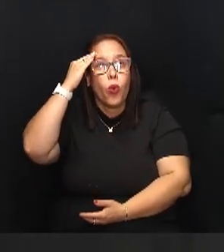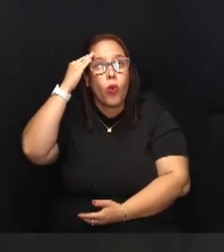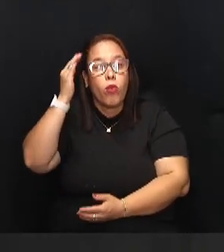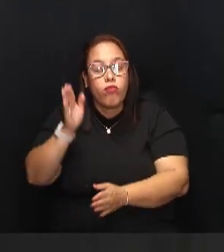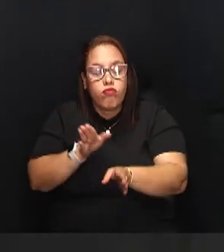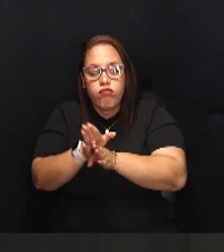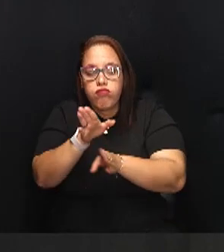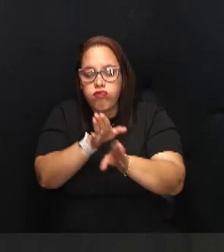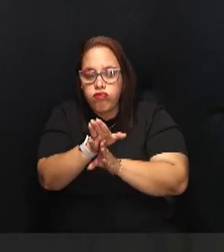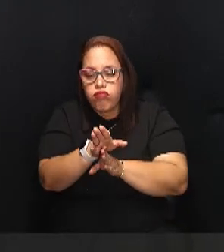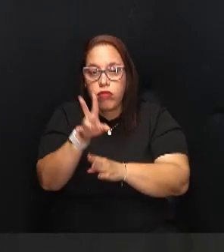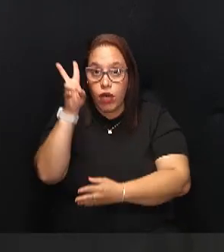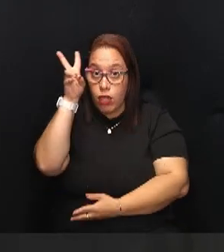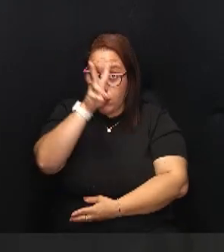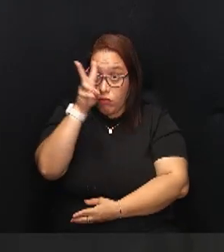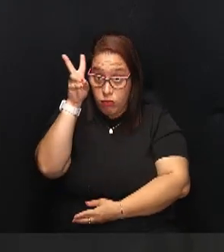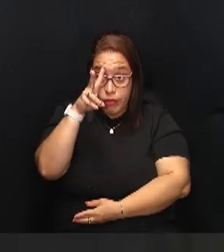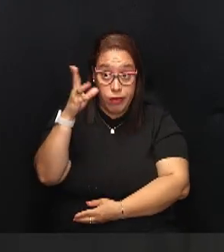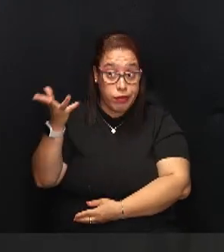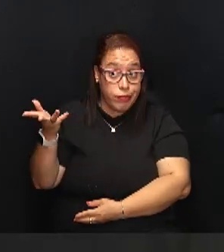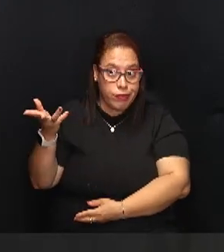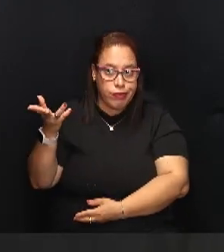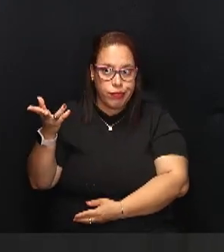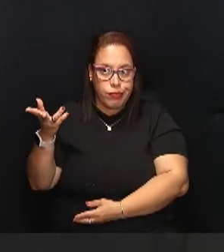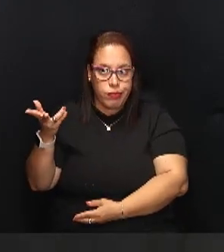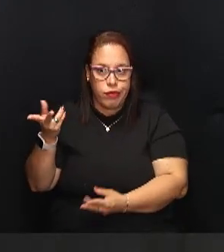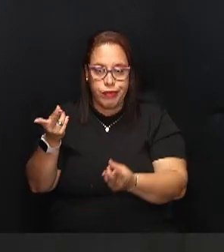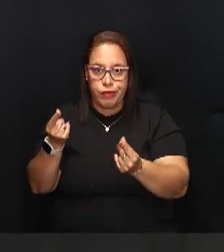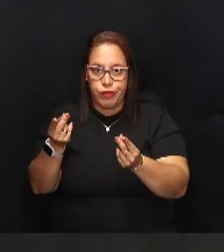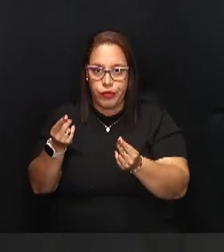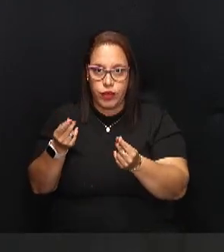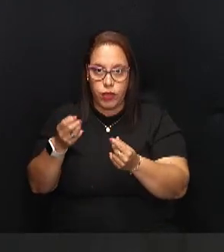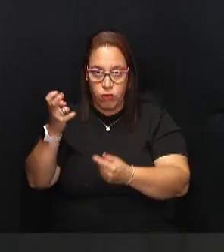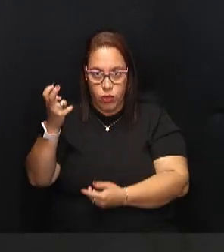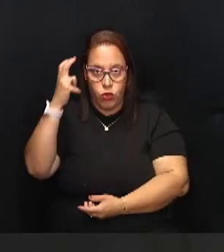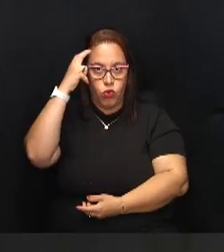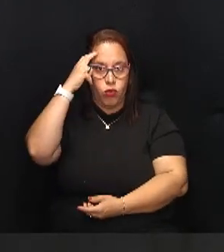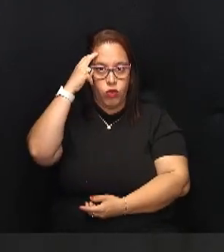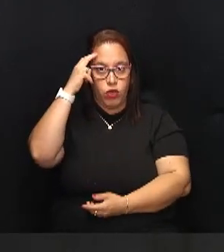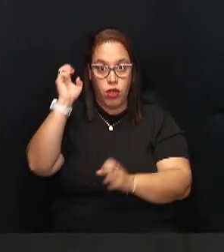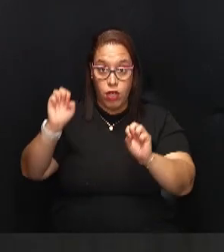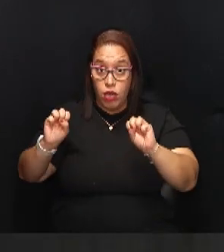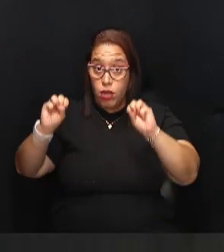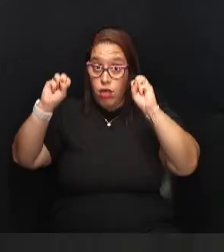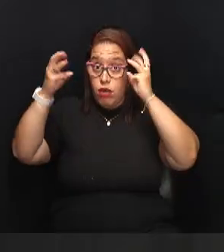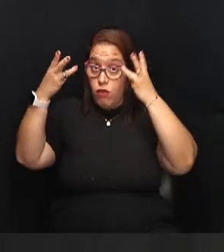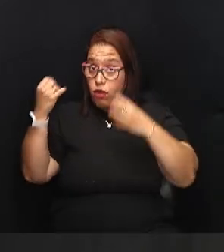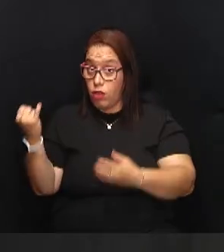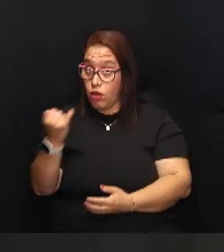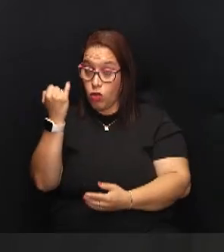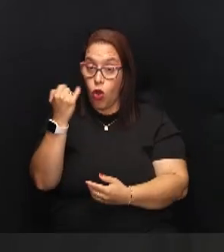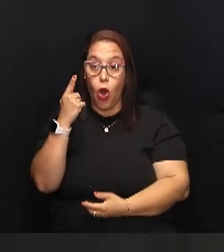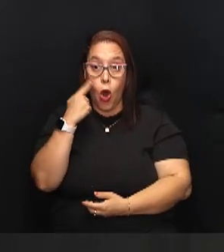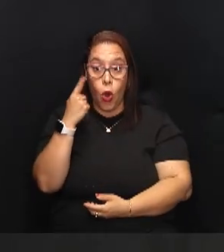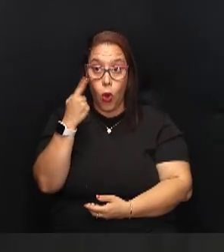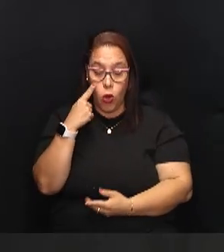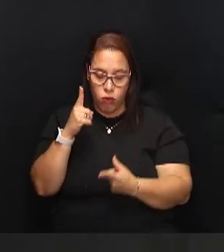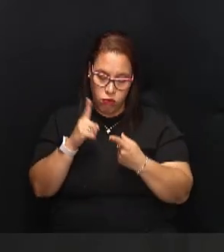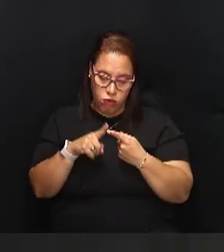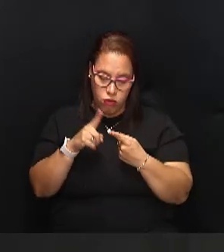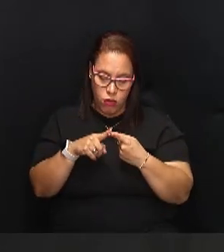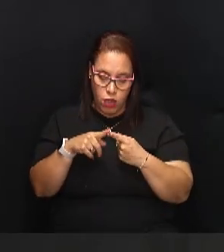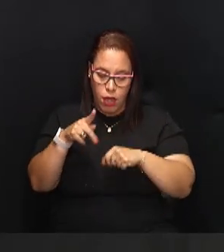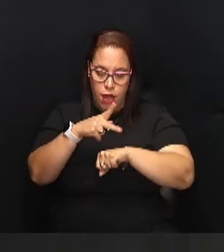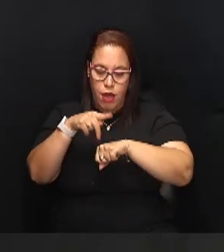destinar. E também lembrar, né, destinamos os recursos para a cultura. Tem festas importantes, ó, a